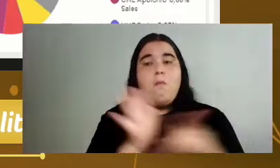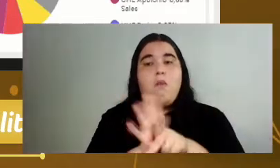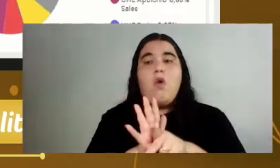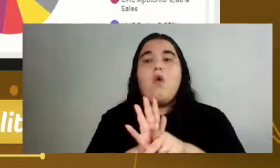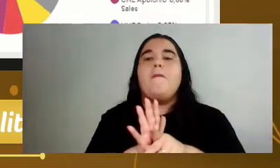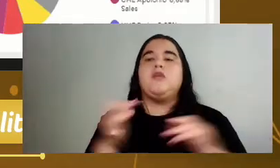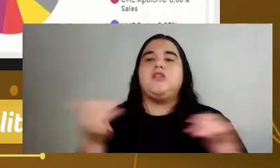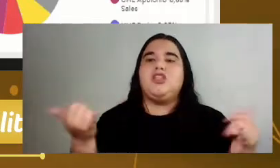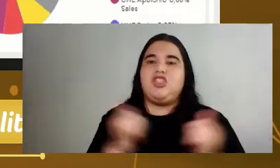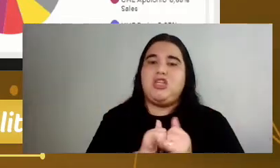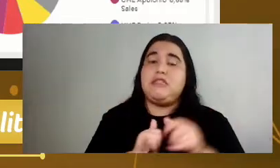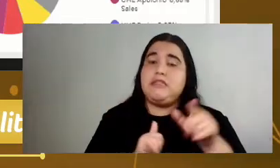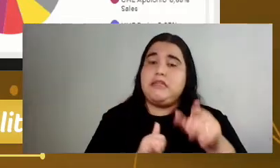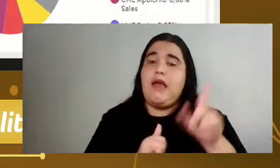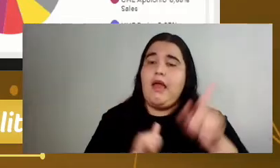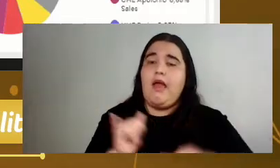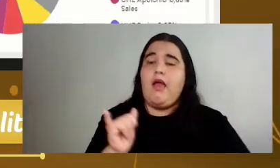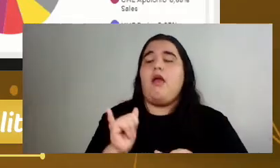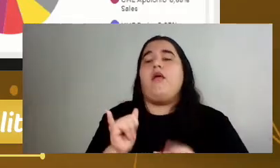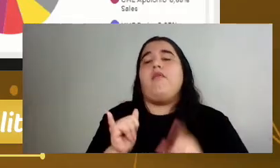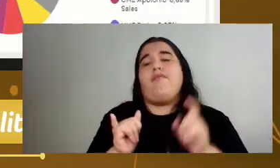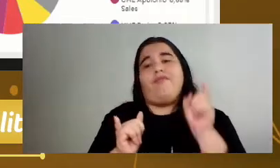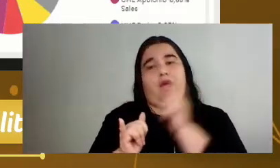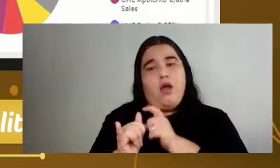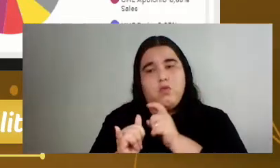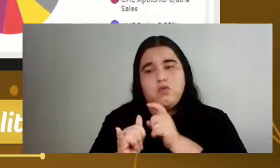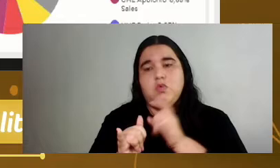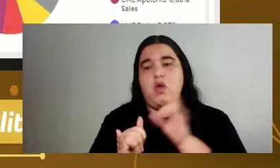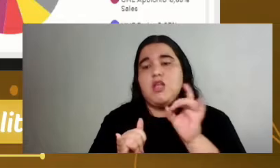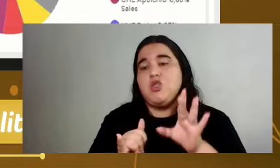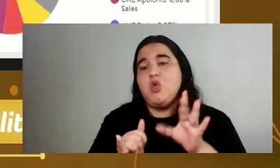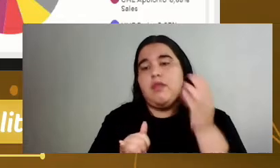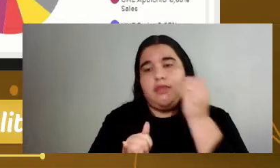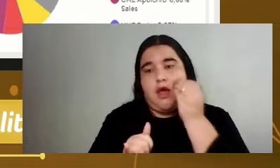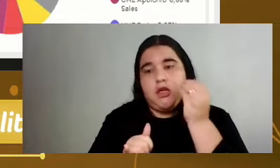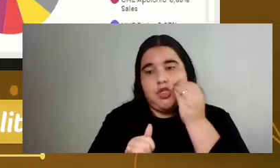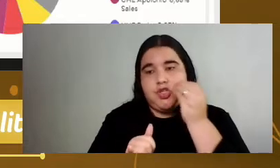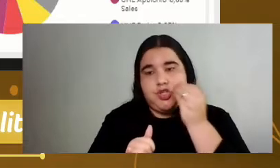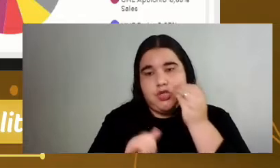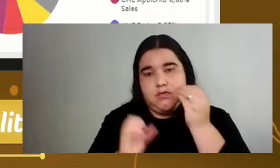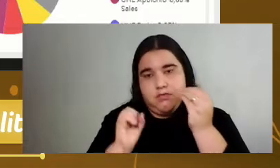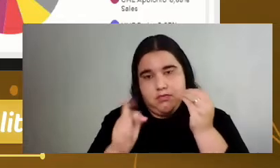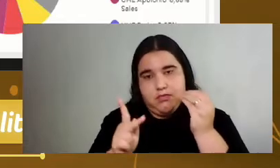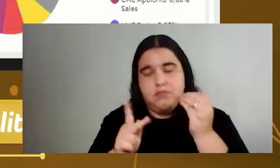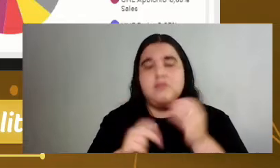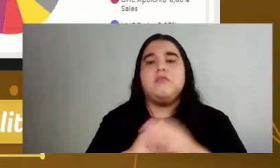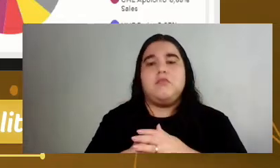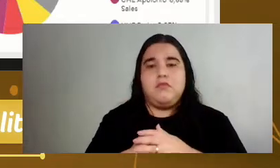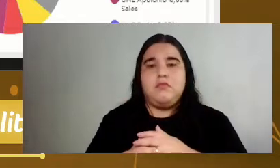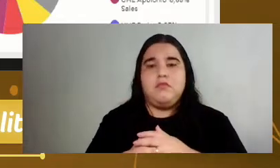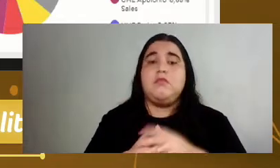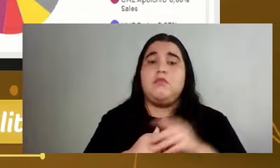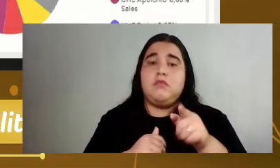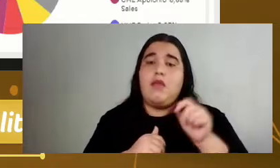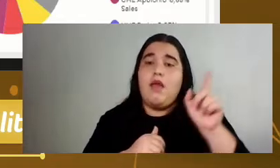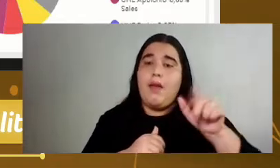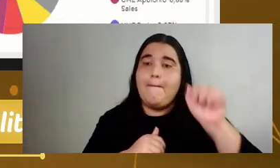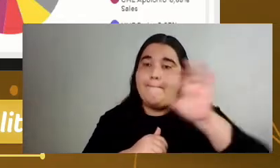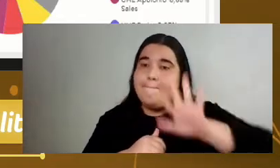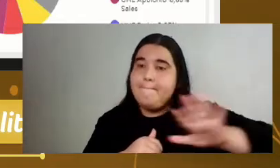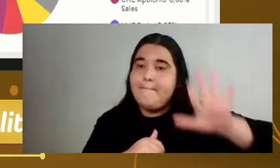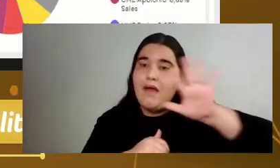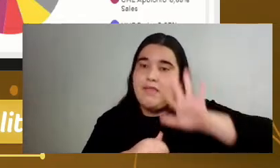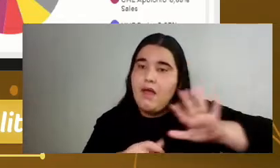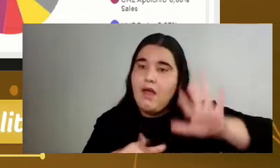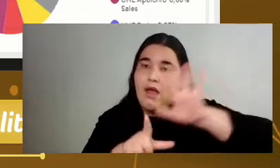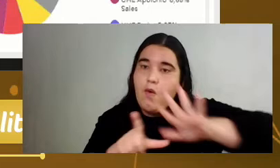base fictícia, tá? De dados de teste ainda, tá? Então, esse seria o nosso painel principal, onde a